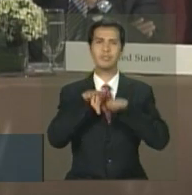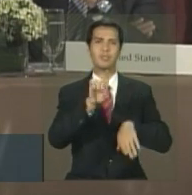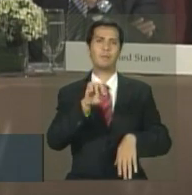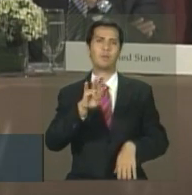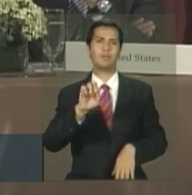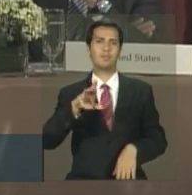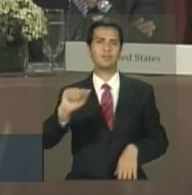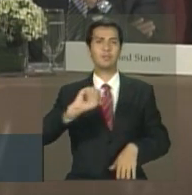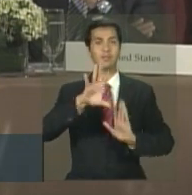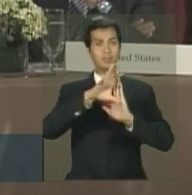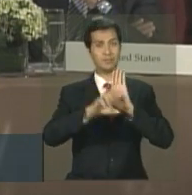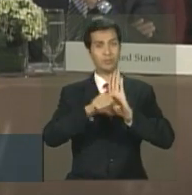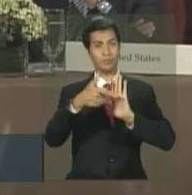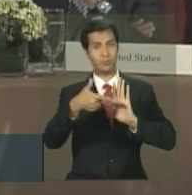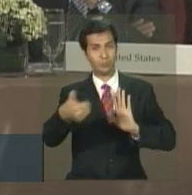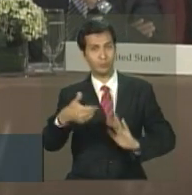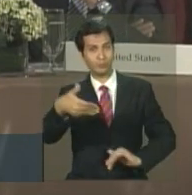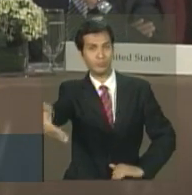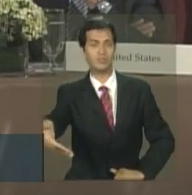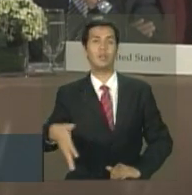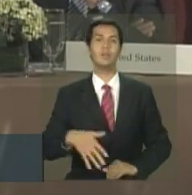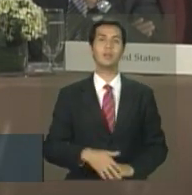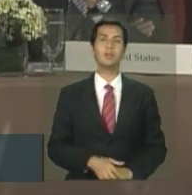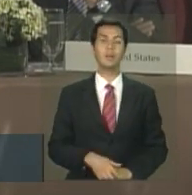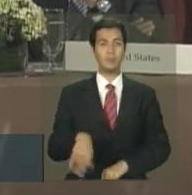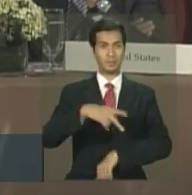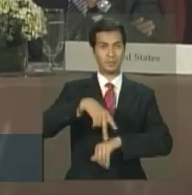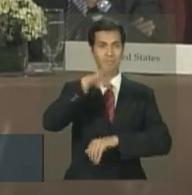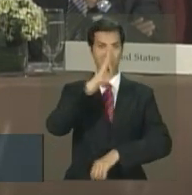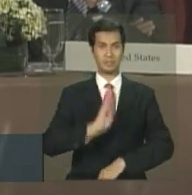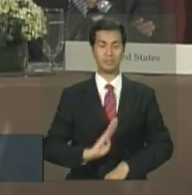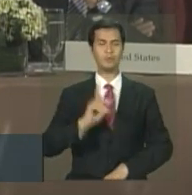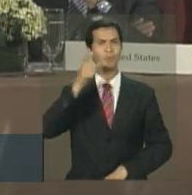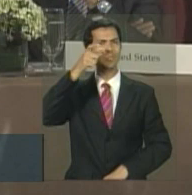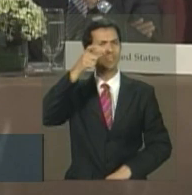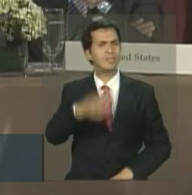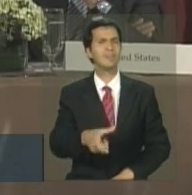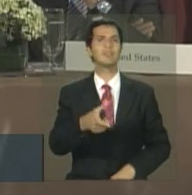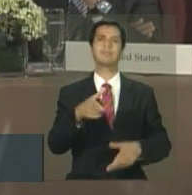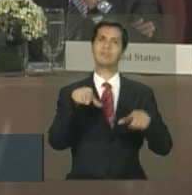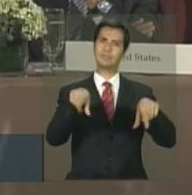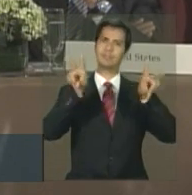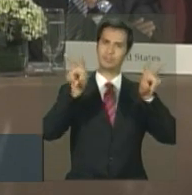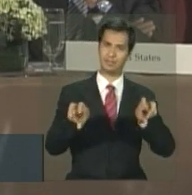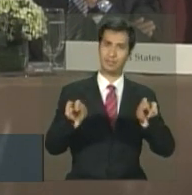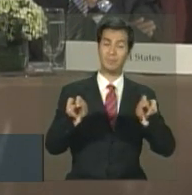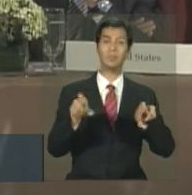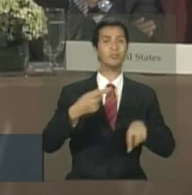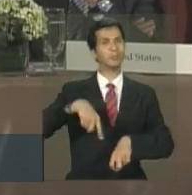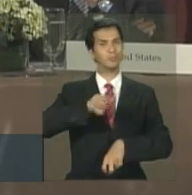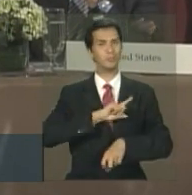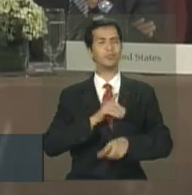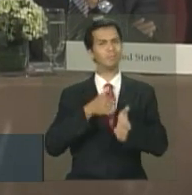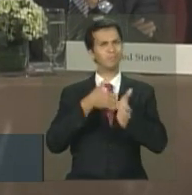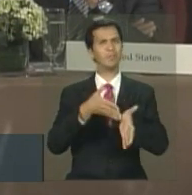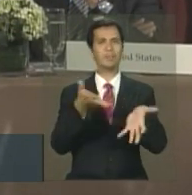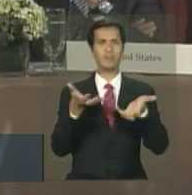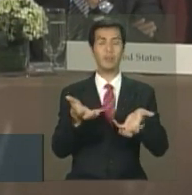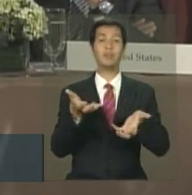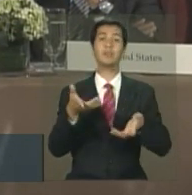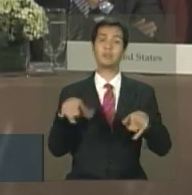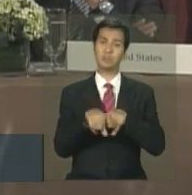século XXI. E o meu país tem muito interesse pelo tema e acredito que temos